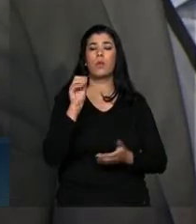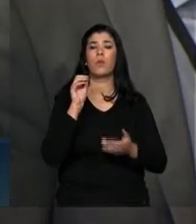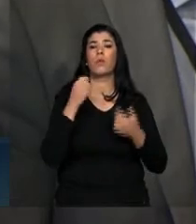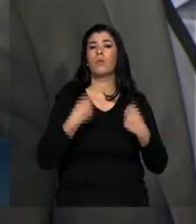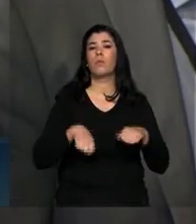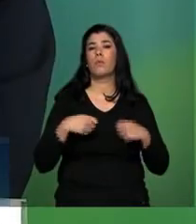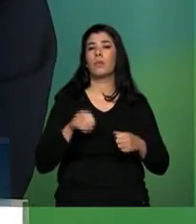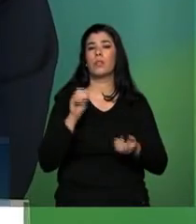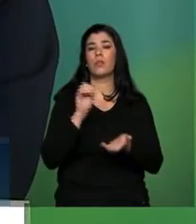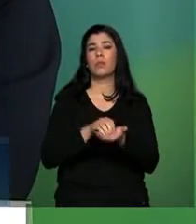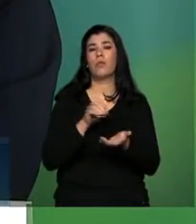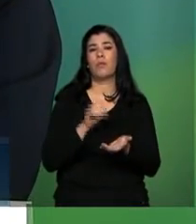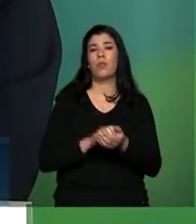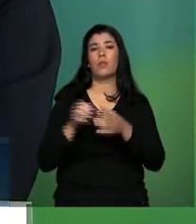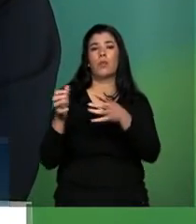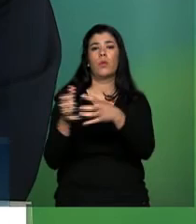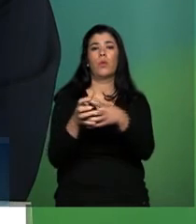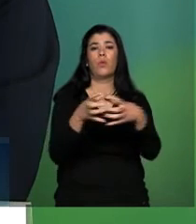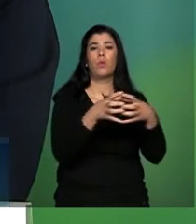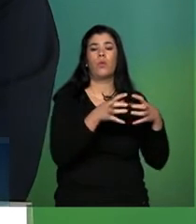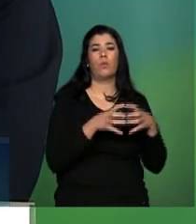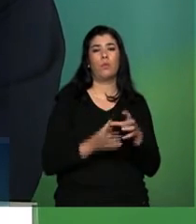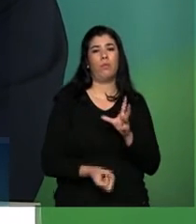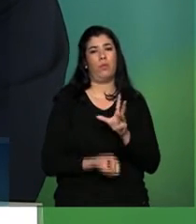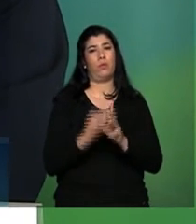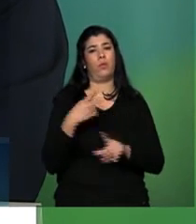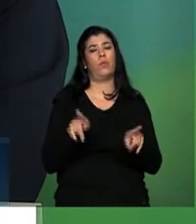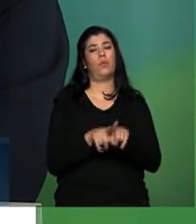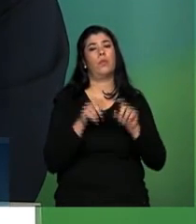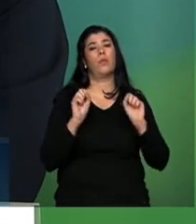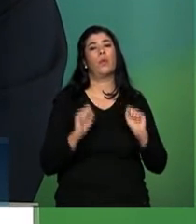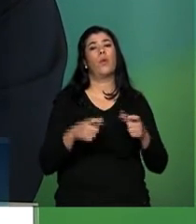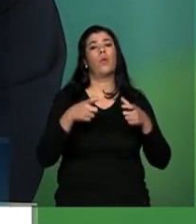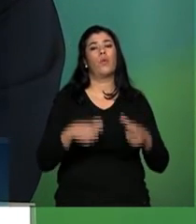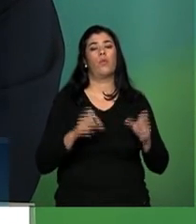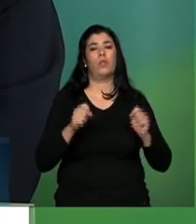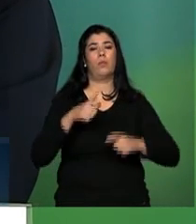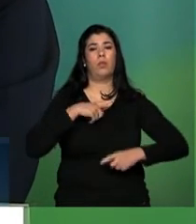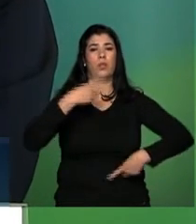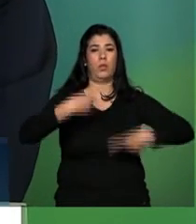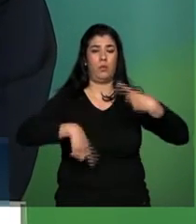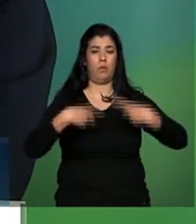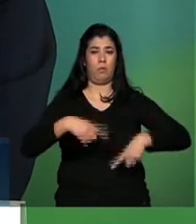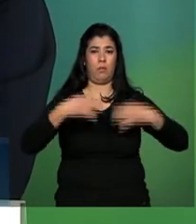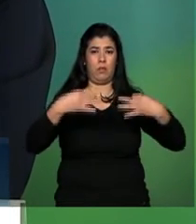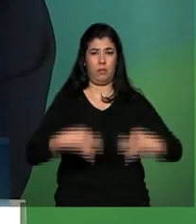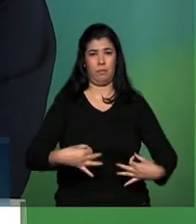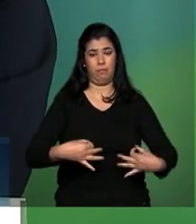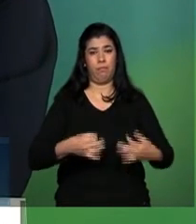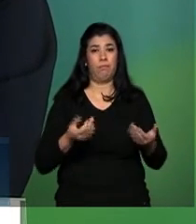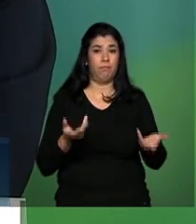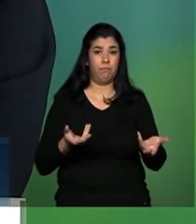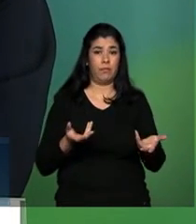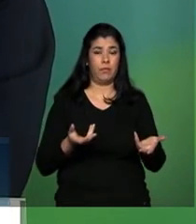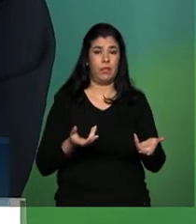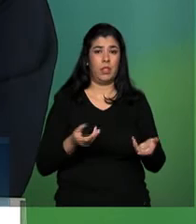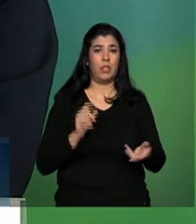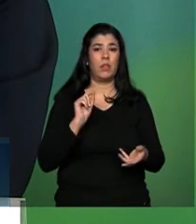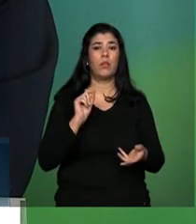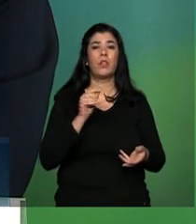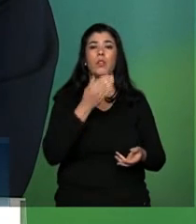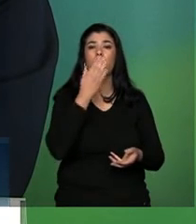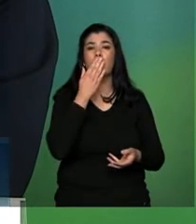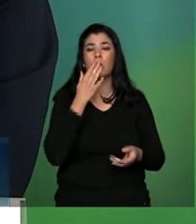quais são os grupos de produtos, aonde a gente pode ter mais competitividade. Então, que